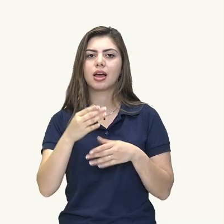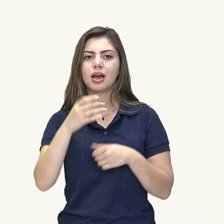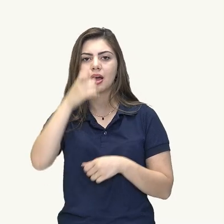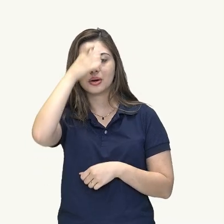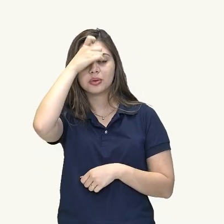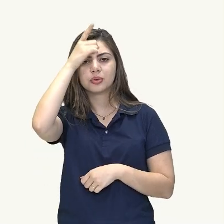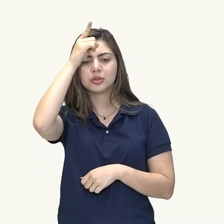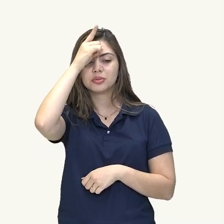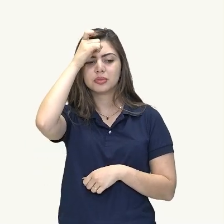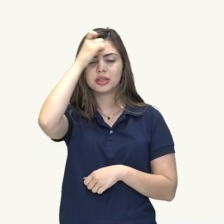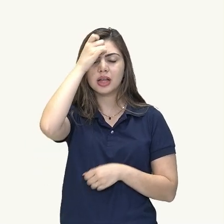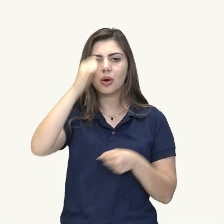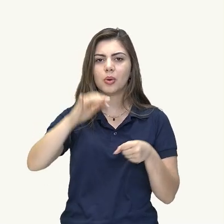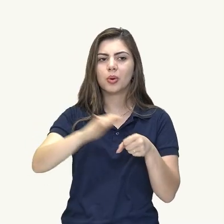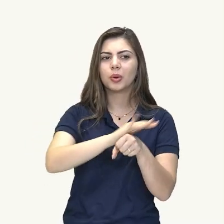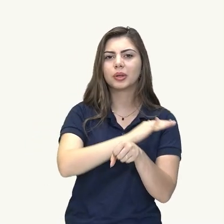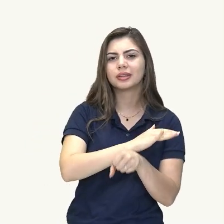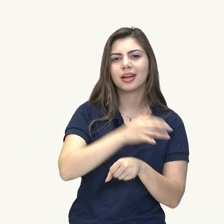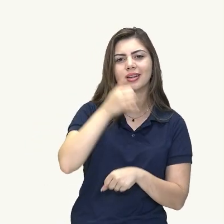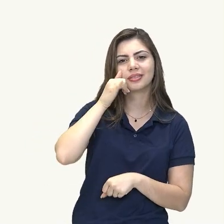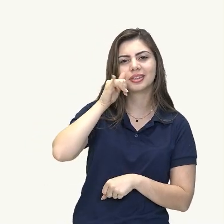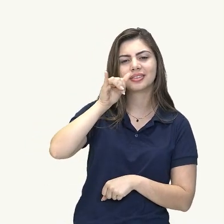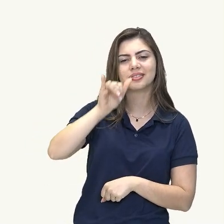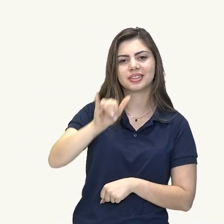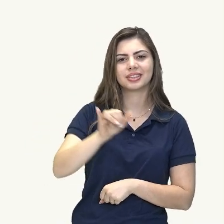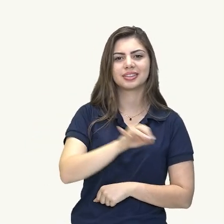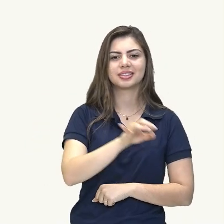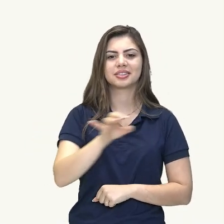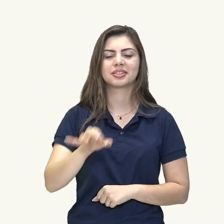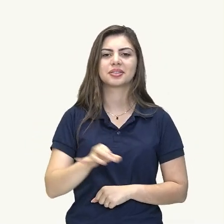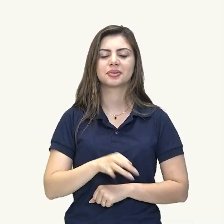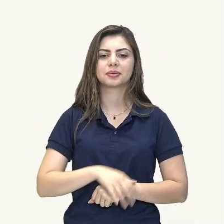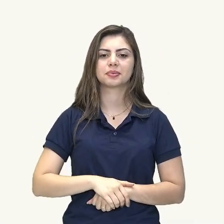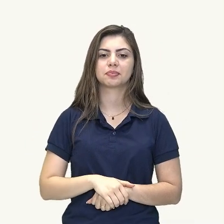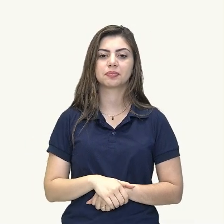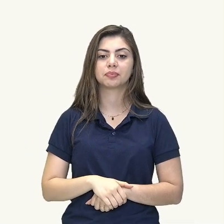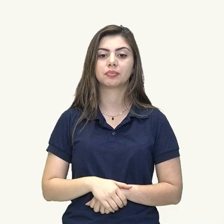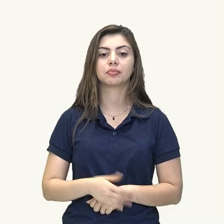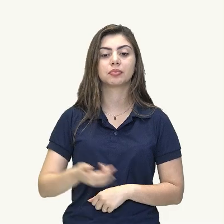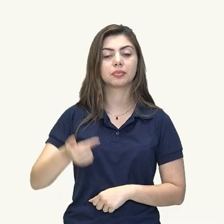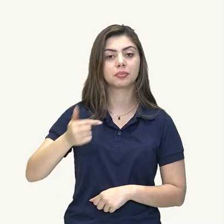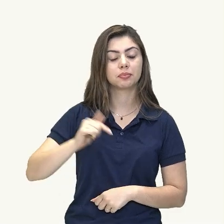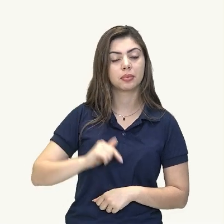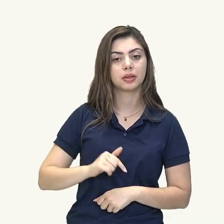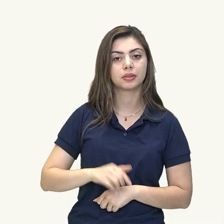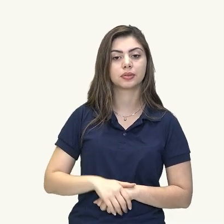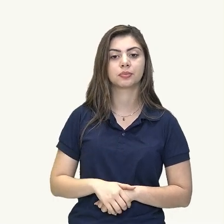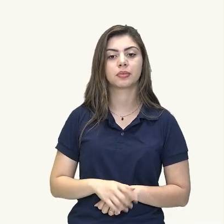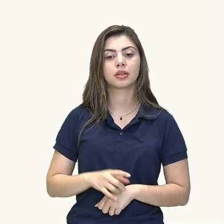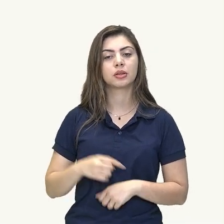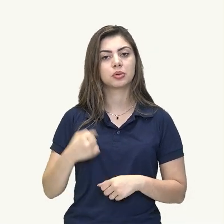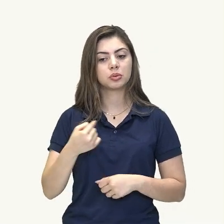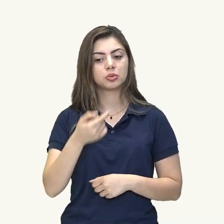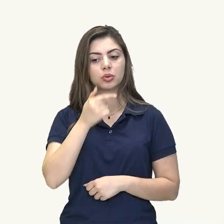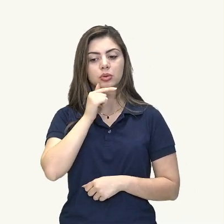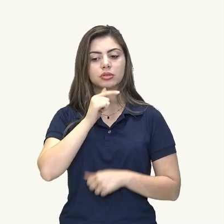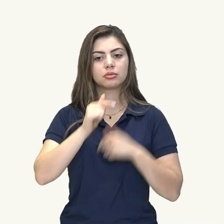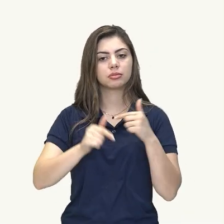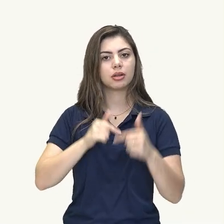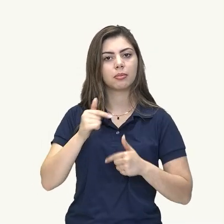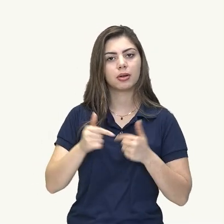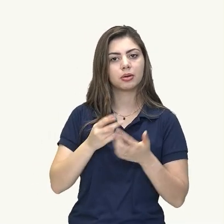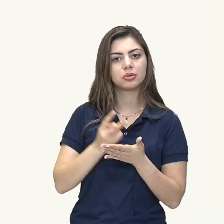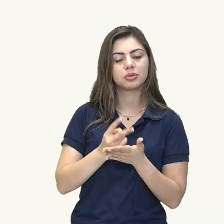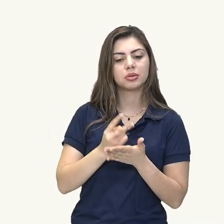garantindo que hospitais e profissionais possam atender a todos sem sobrecarga. Também demonstra uma continuidade das atividades, pois pessoas